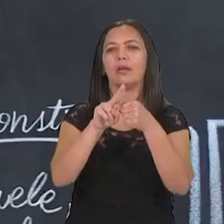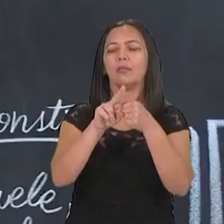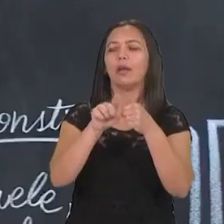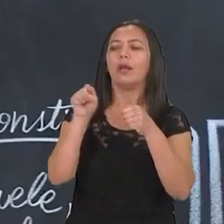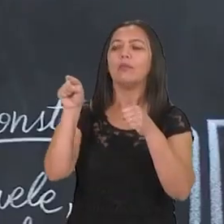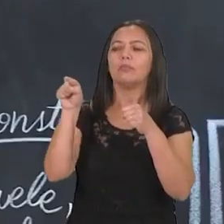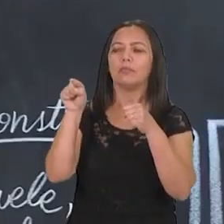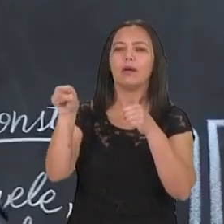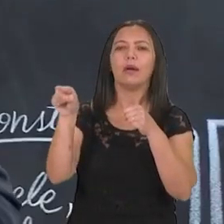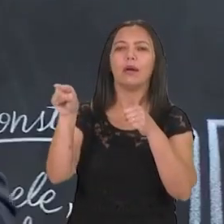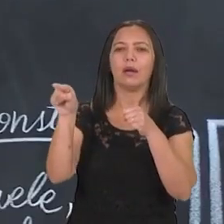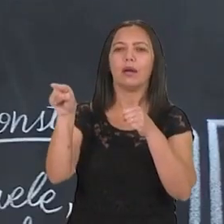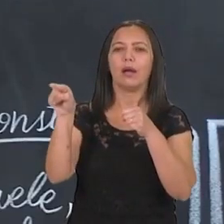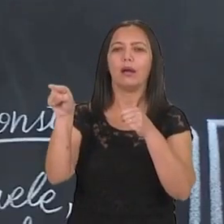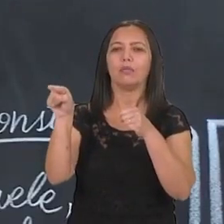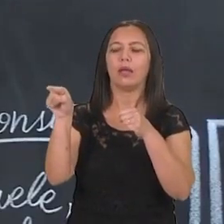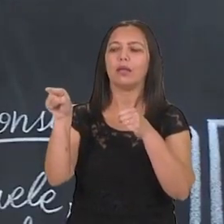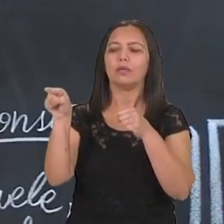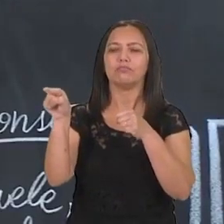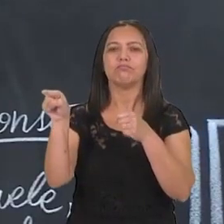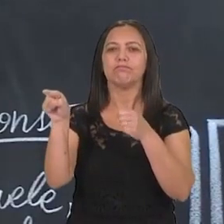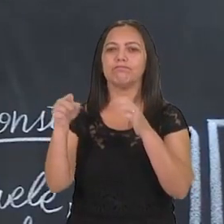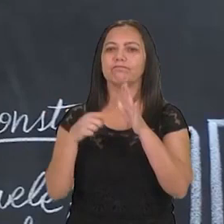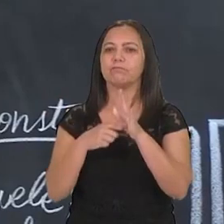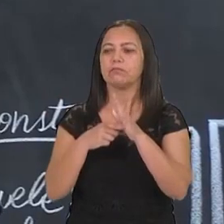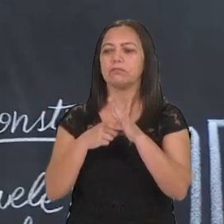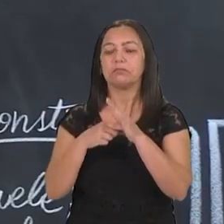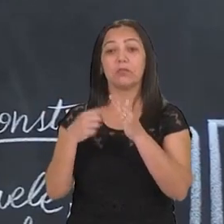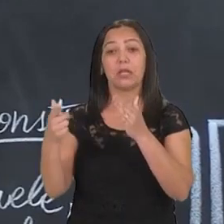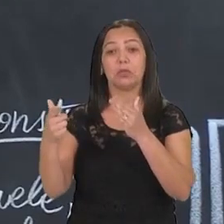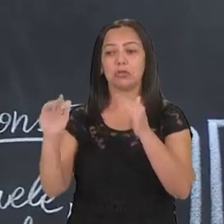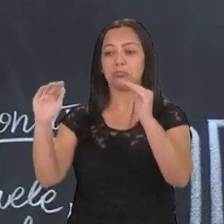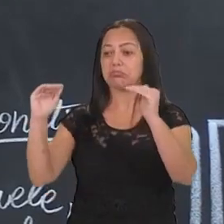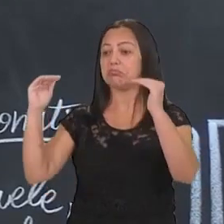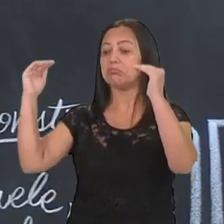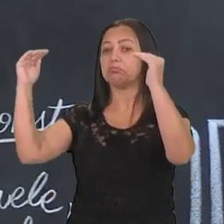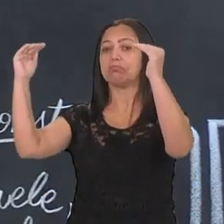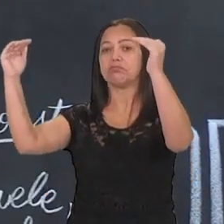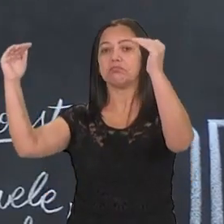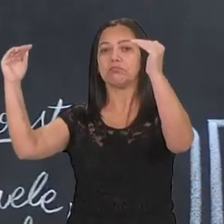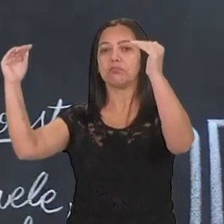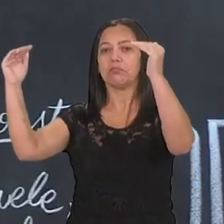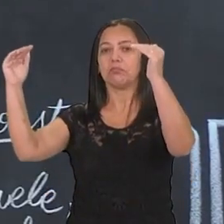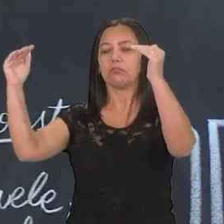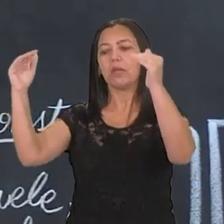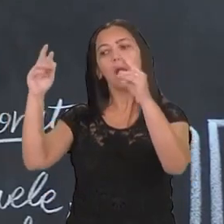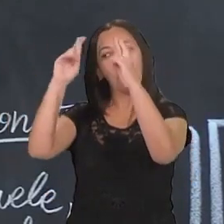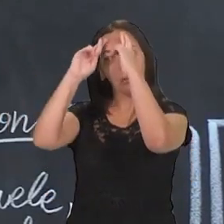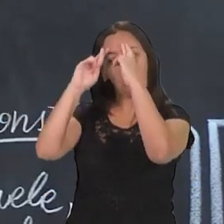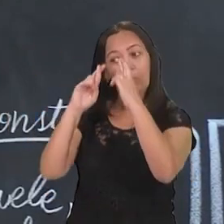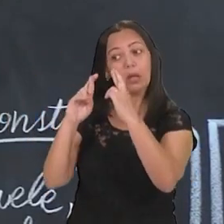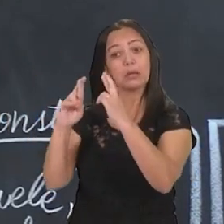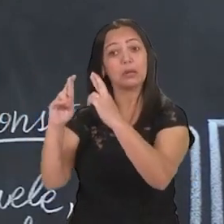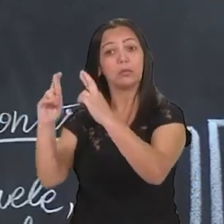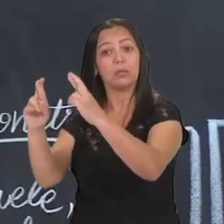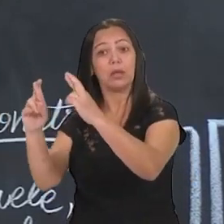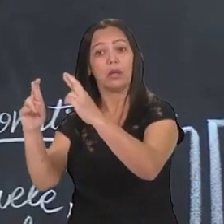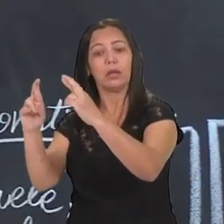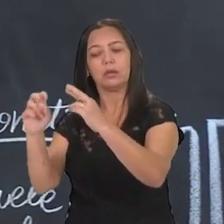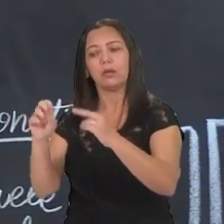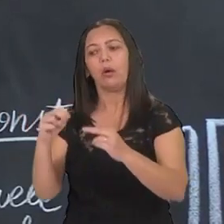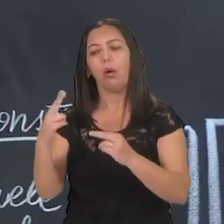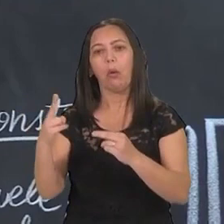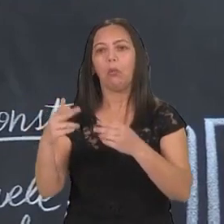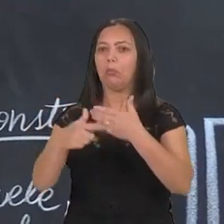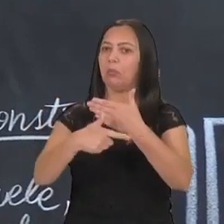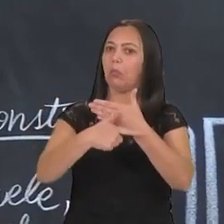outras pessoas do discurso. É o modo que eu me refiro a determinadas autoridades, a determinadas pessoas, seja em função do respeito, seja em função do cargo